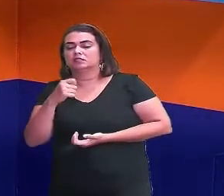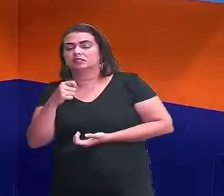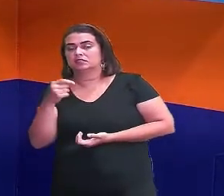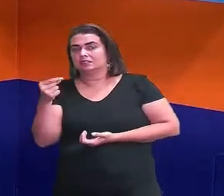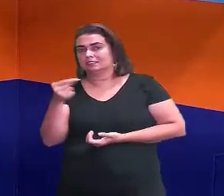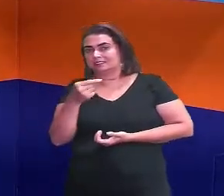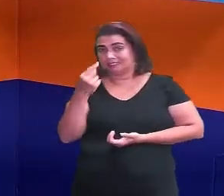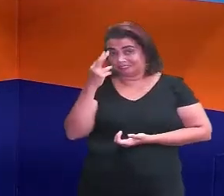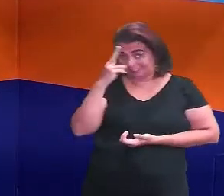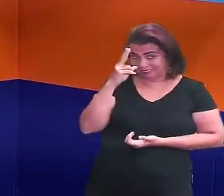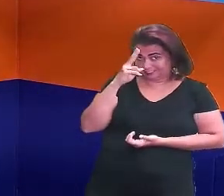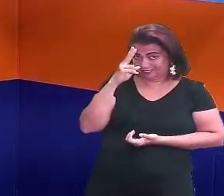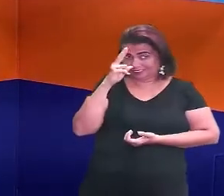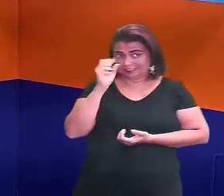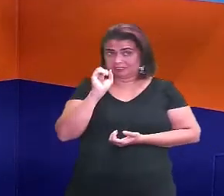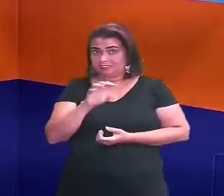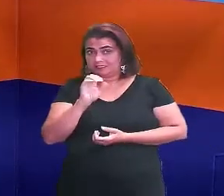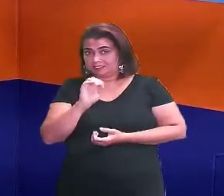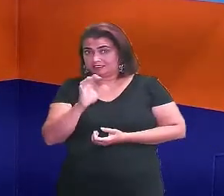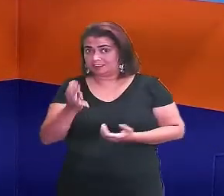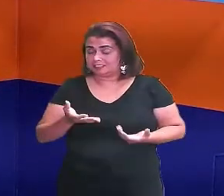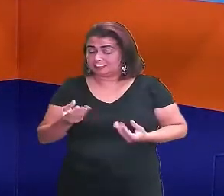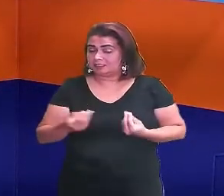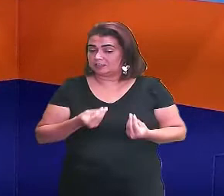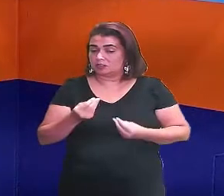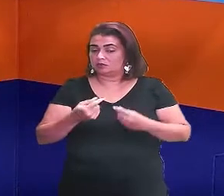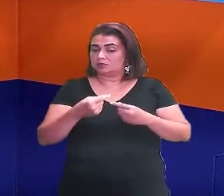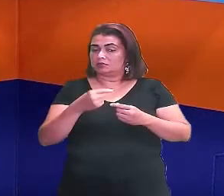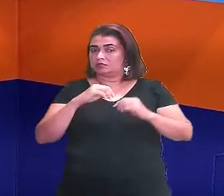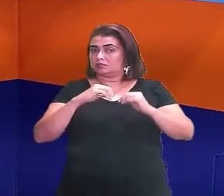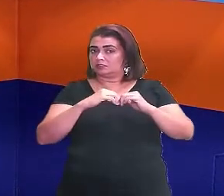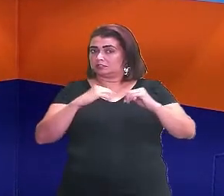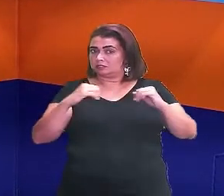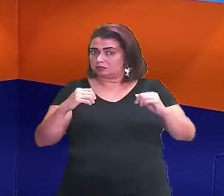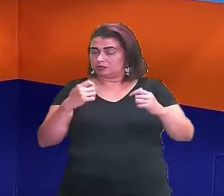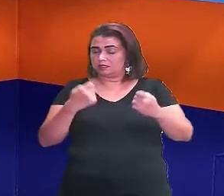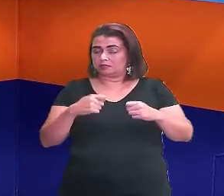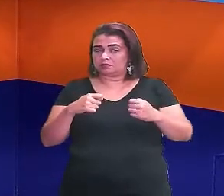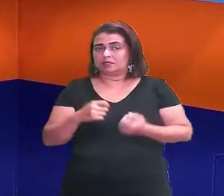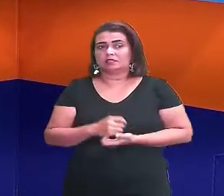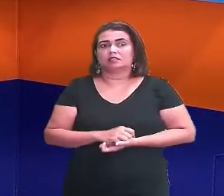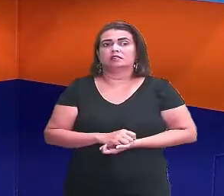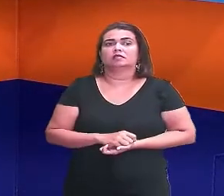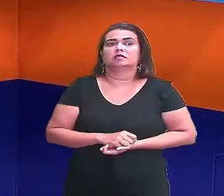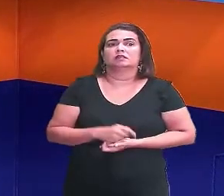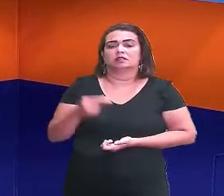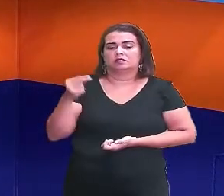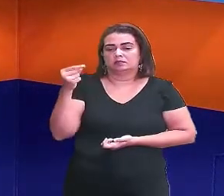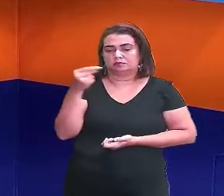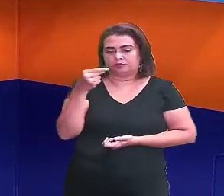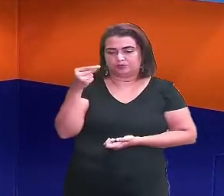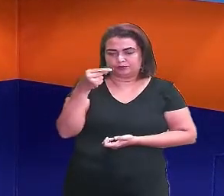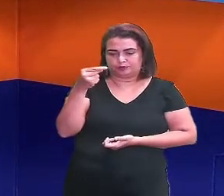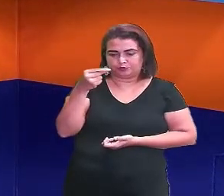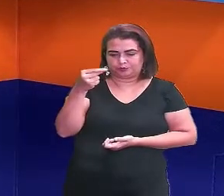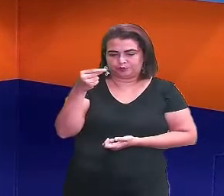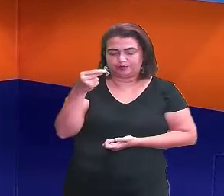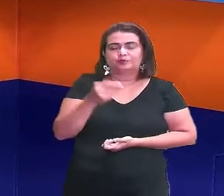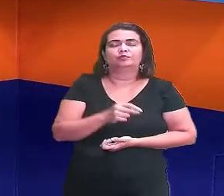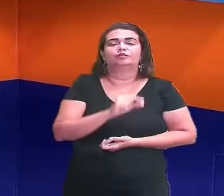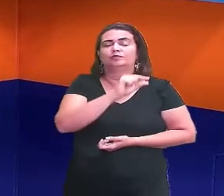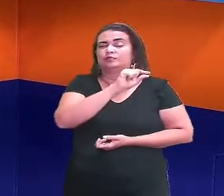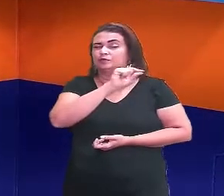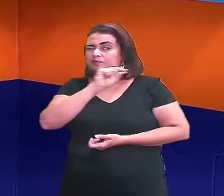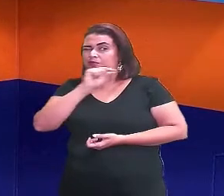ensinar uma outra forma? Essa aqui. Para a gente colocar a separação silábica, a gente vai precisar desse